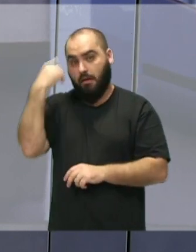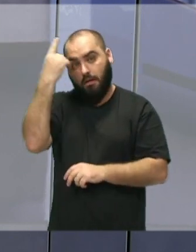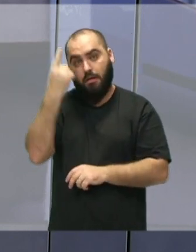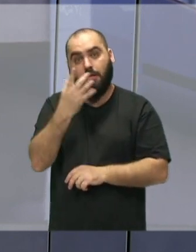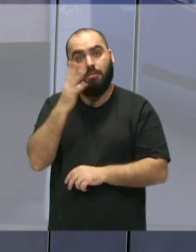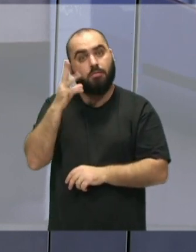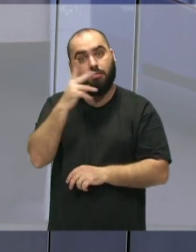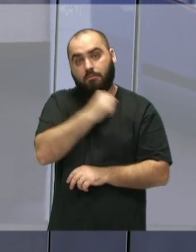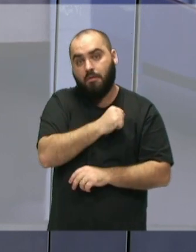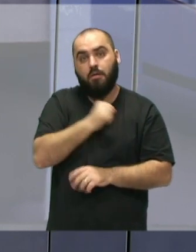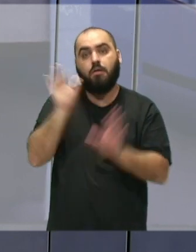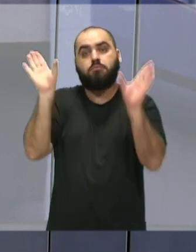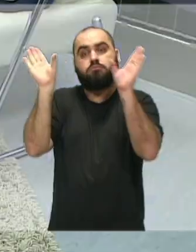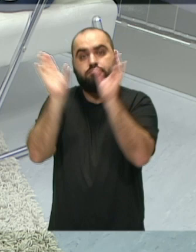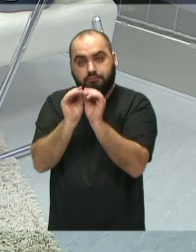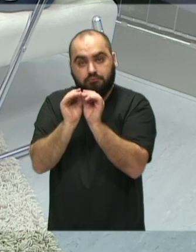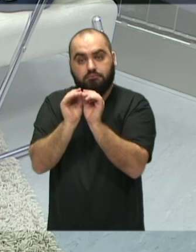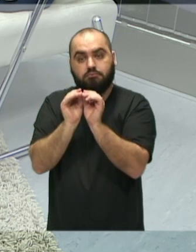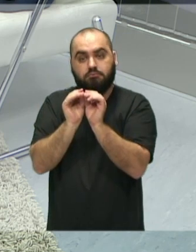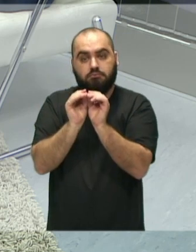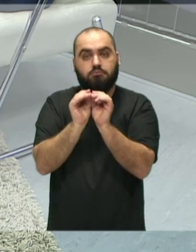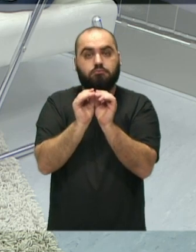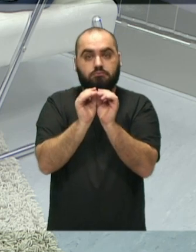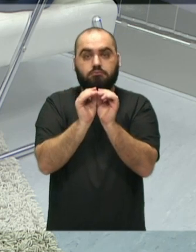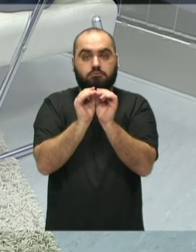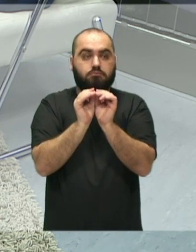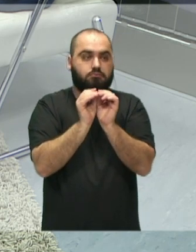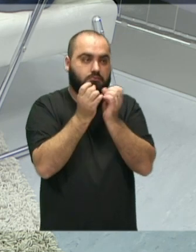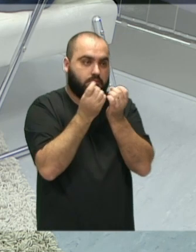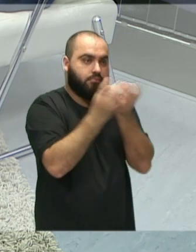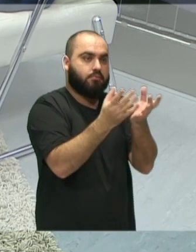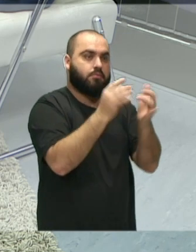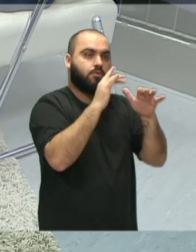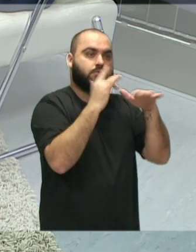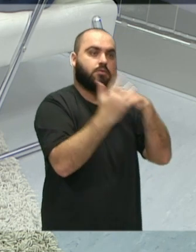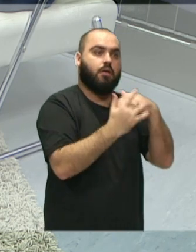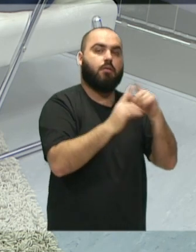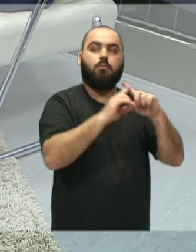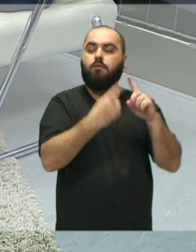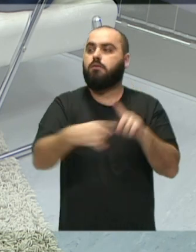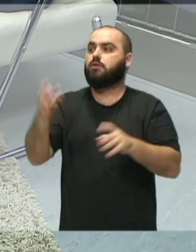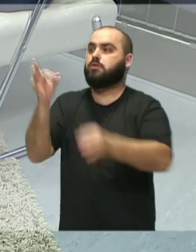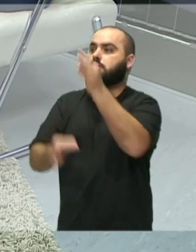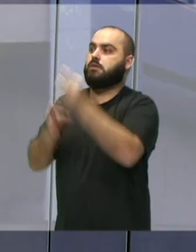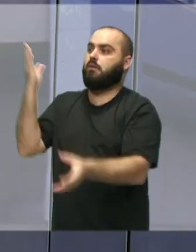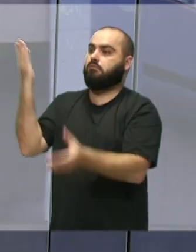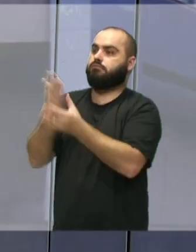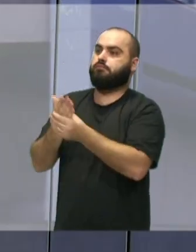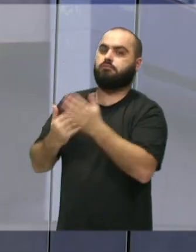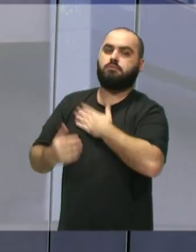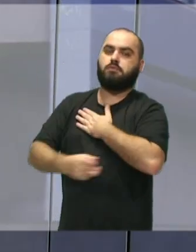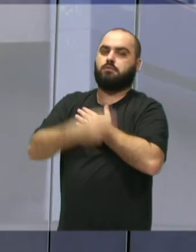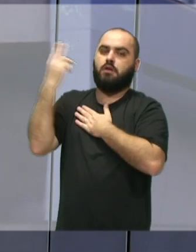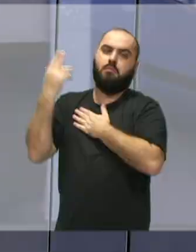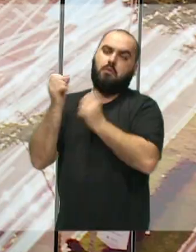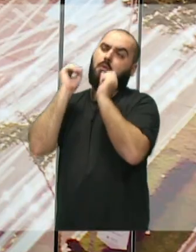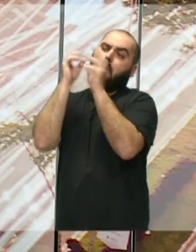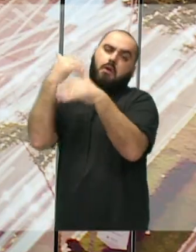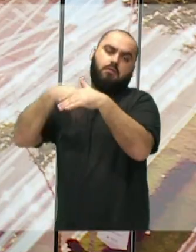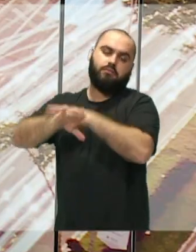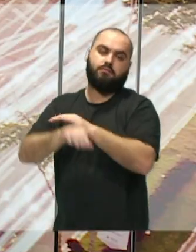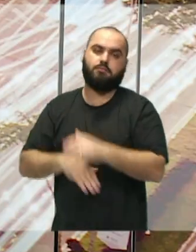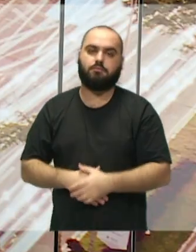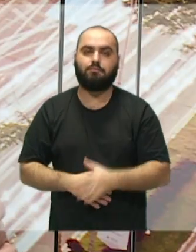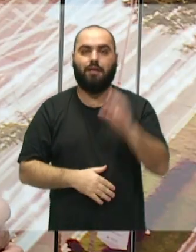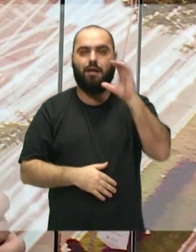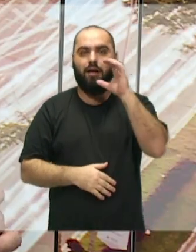gente resumia e me levaram para a justiça por conta disso, mas até agora tudo bem, foi arquivado. Nós vamos fazer um